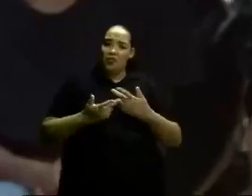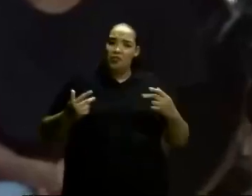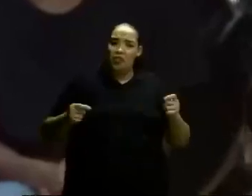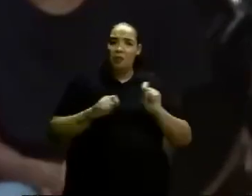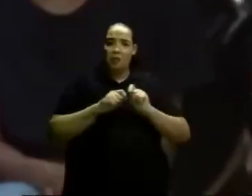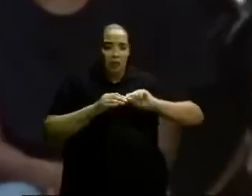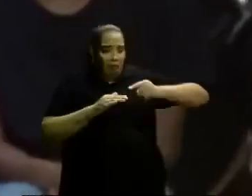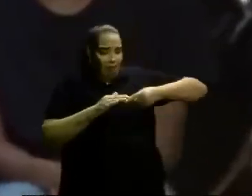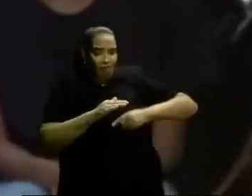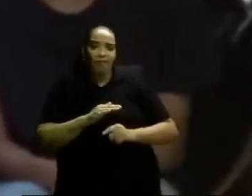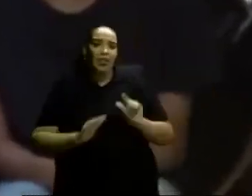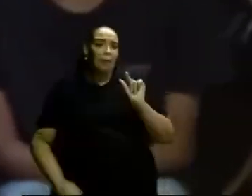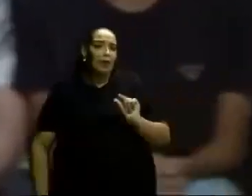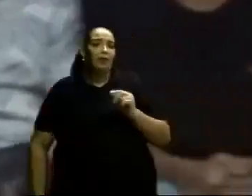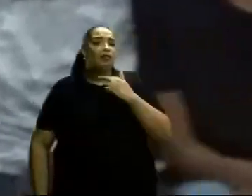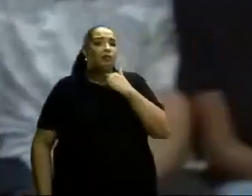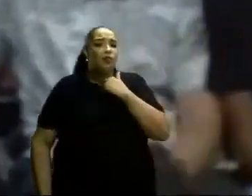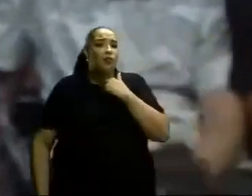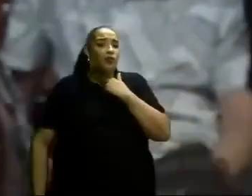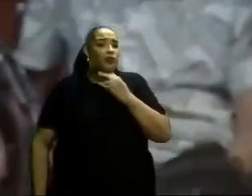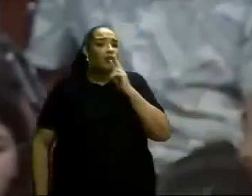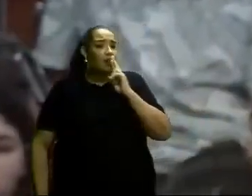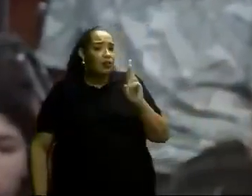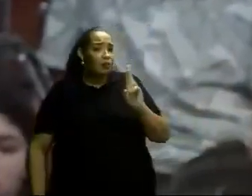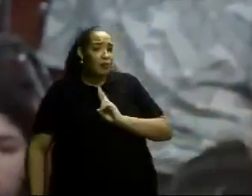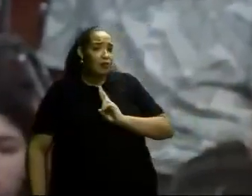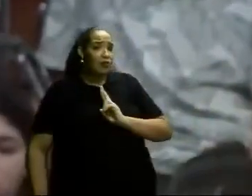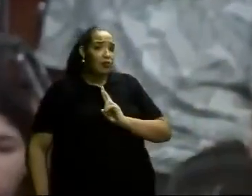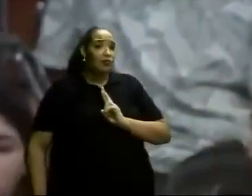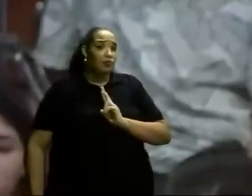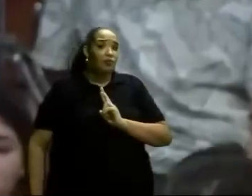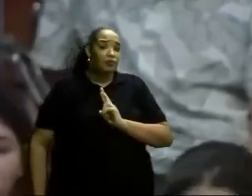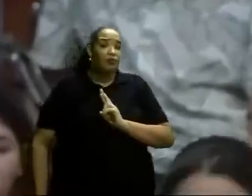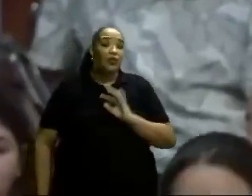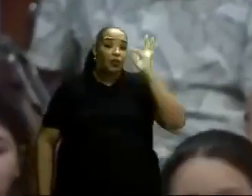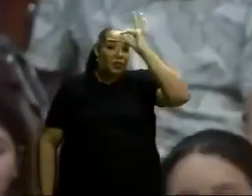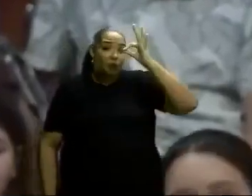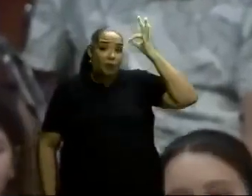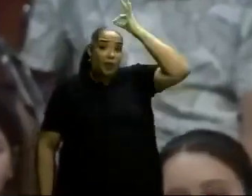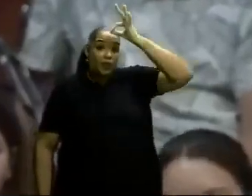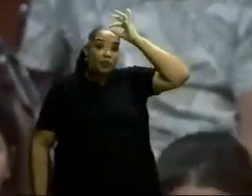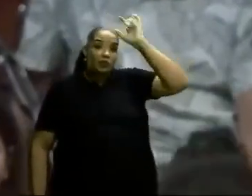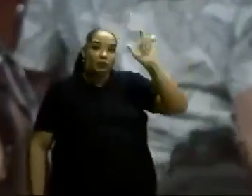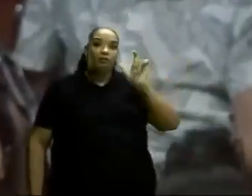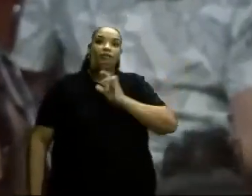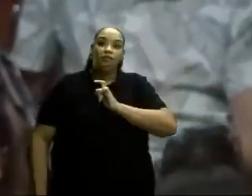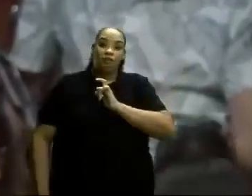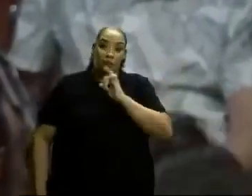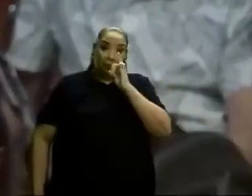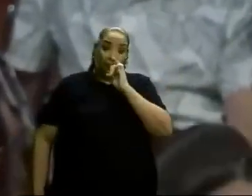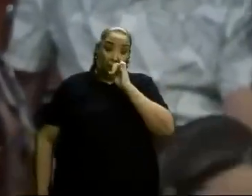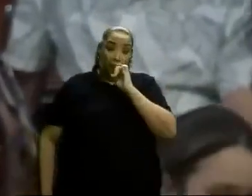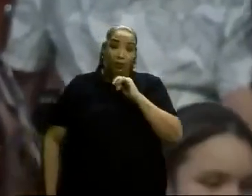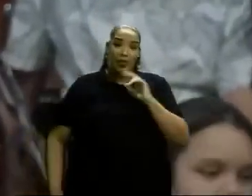do pouco. Responda para mim com inteligência, você vai compreender já já a chave que o Espírito Santo está dando para a gente.